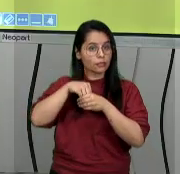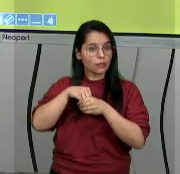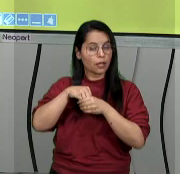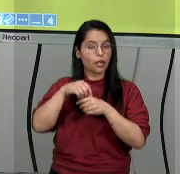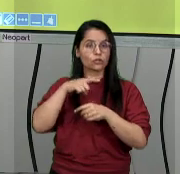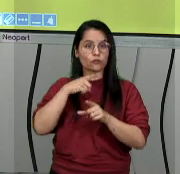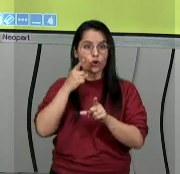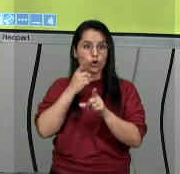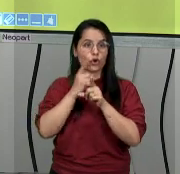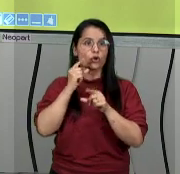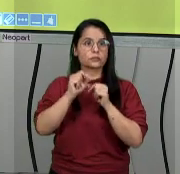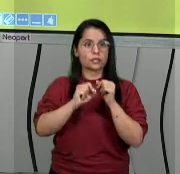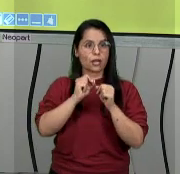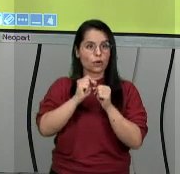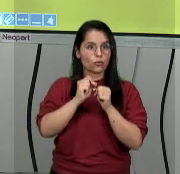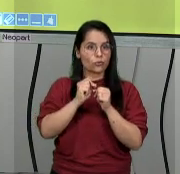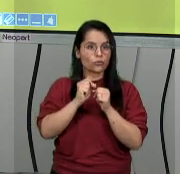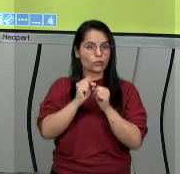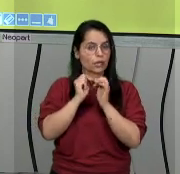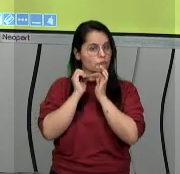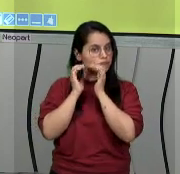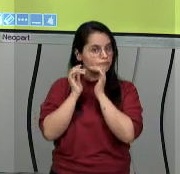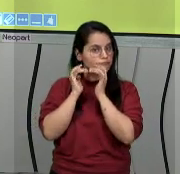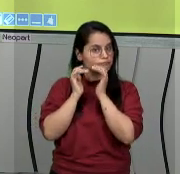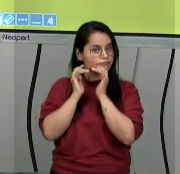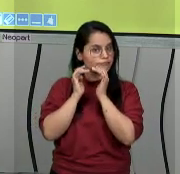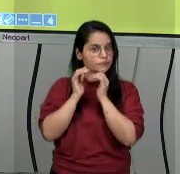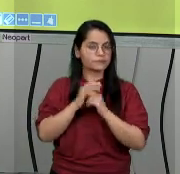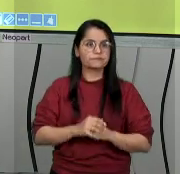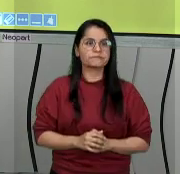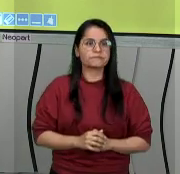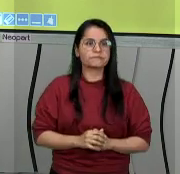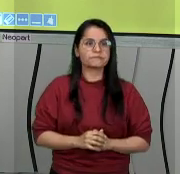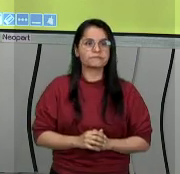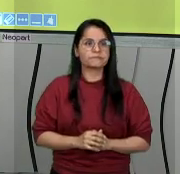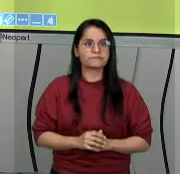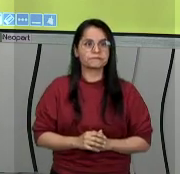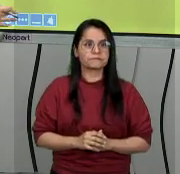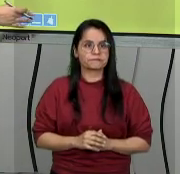eu vou encontrar tecido nervoso.